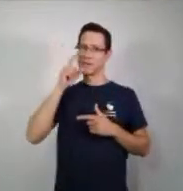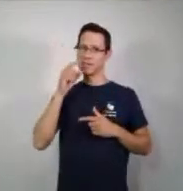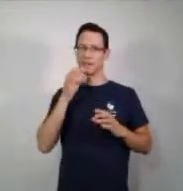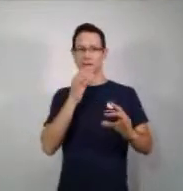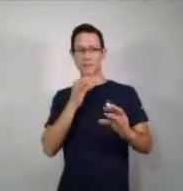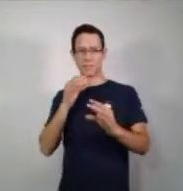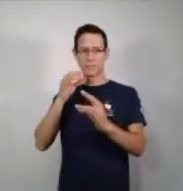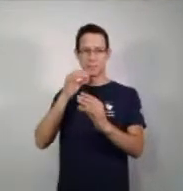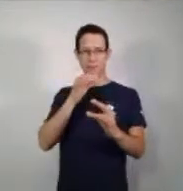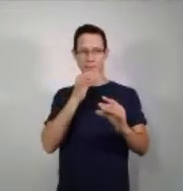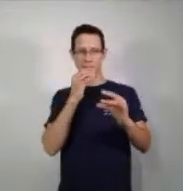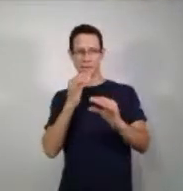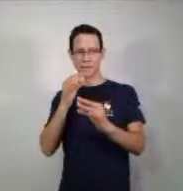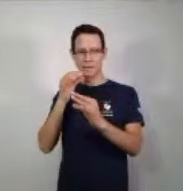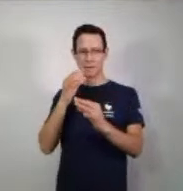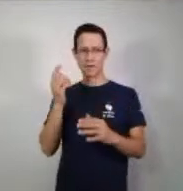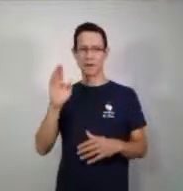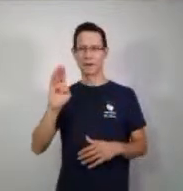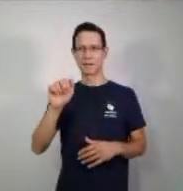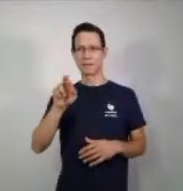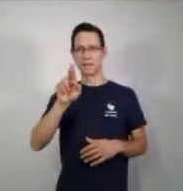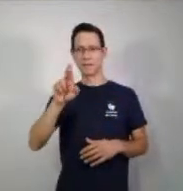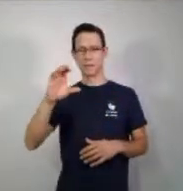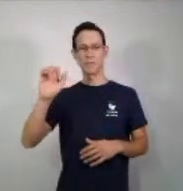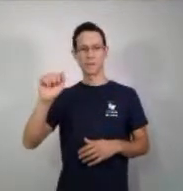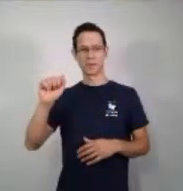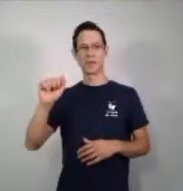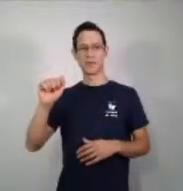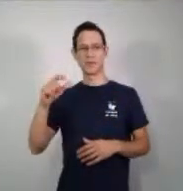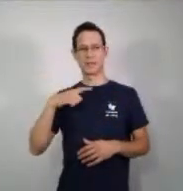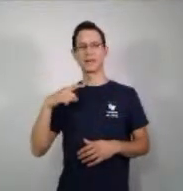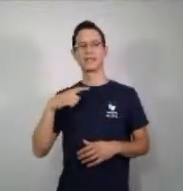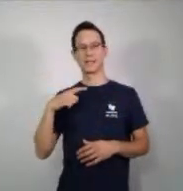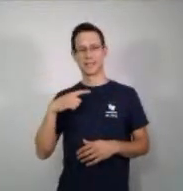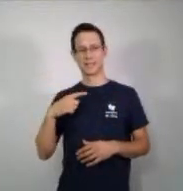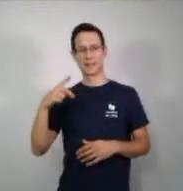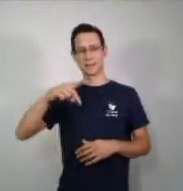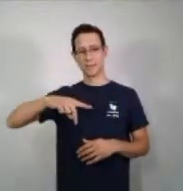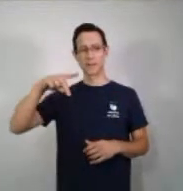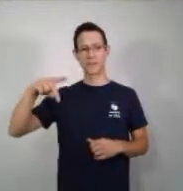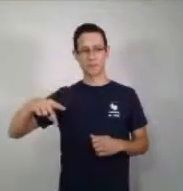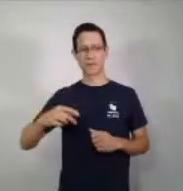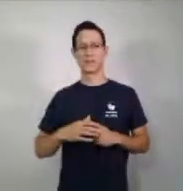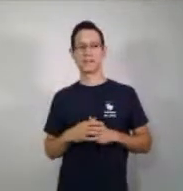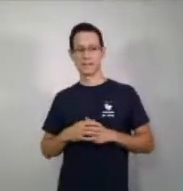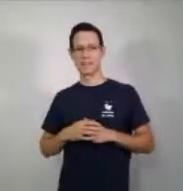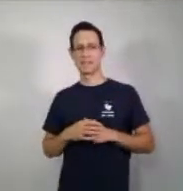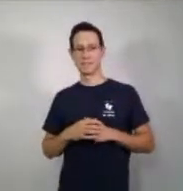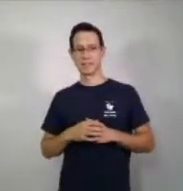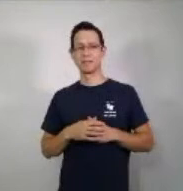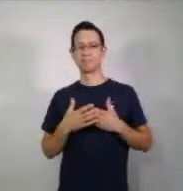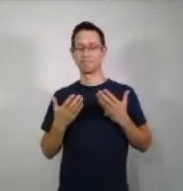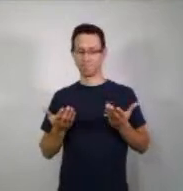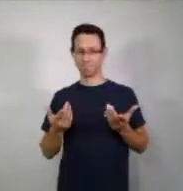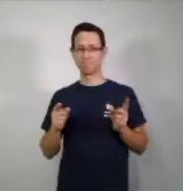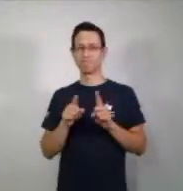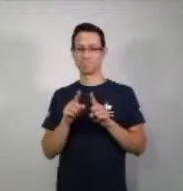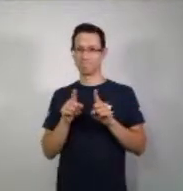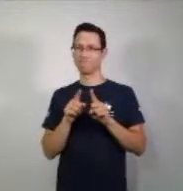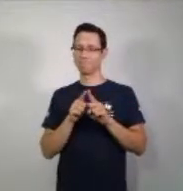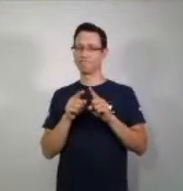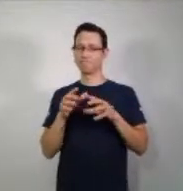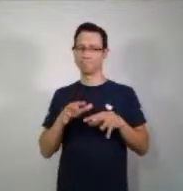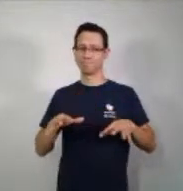flautista barroca e de música barroca e professora de sopros. Então, assim, também esse universo, sem